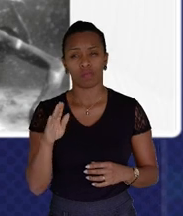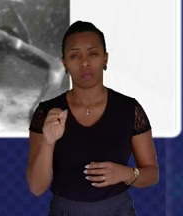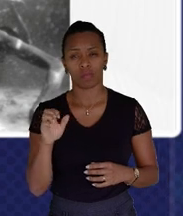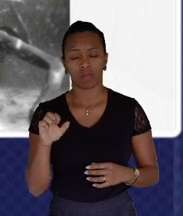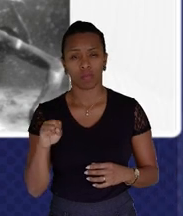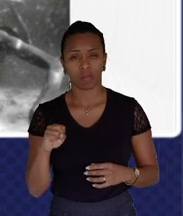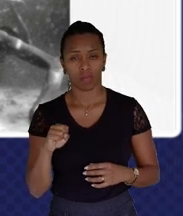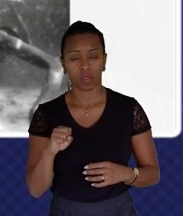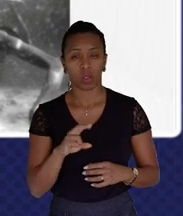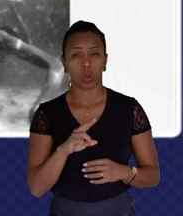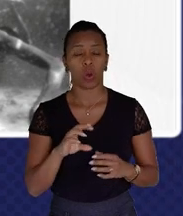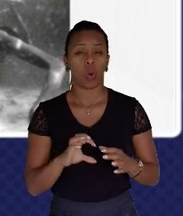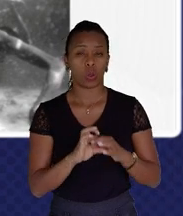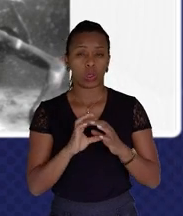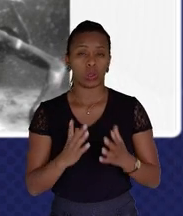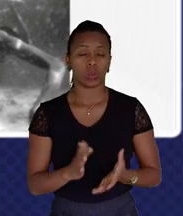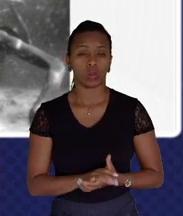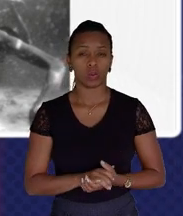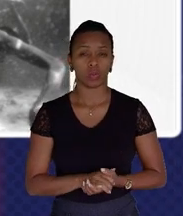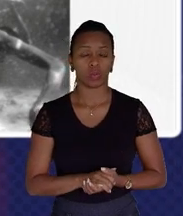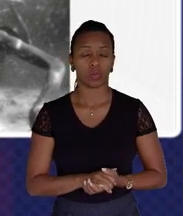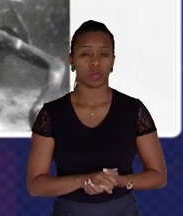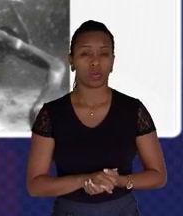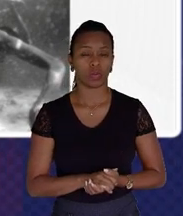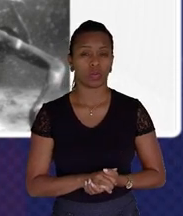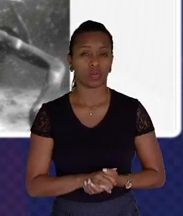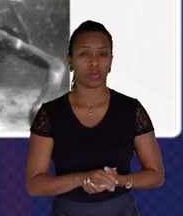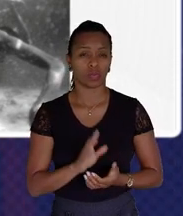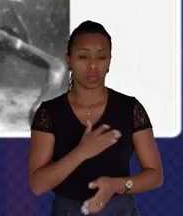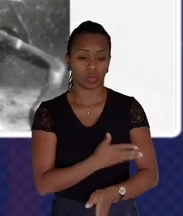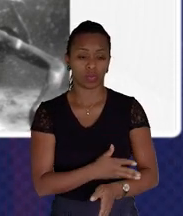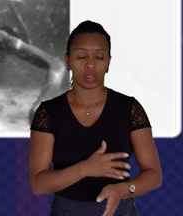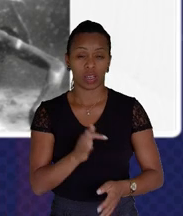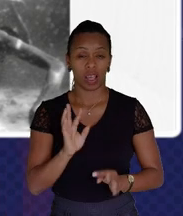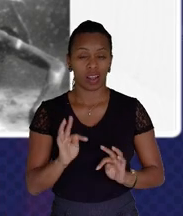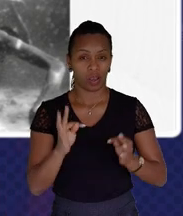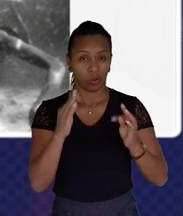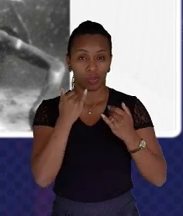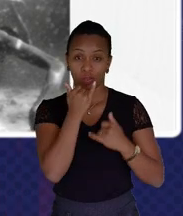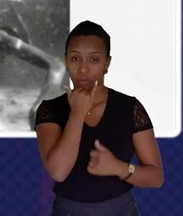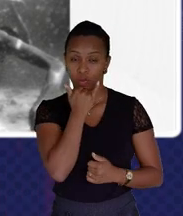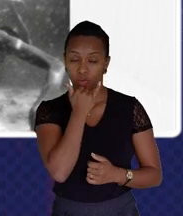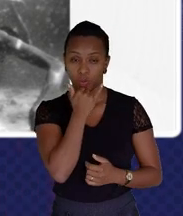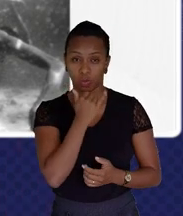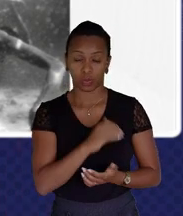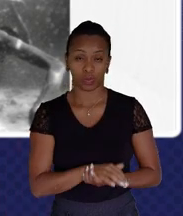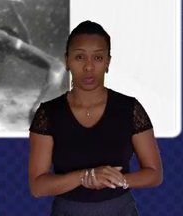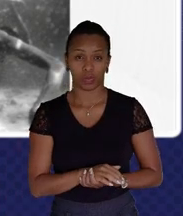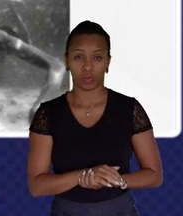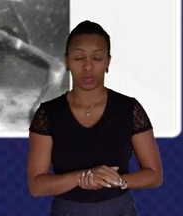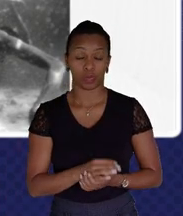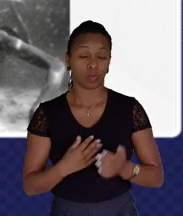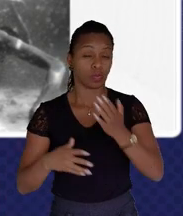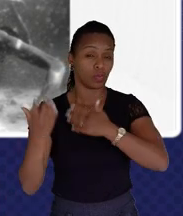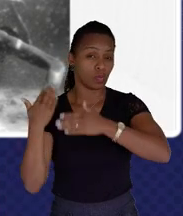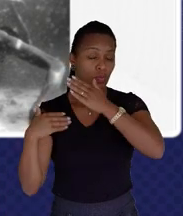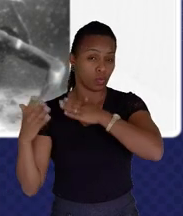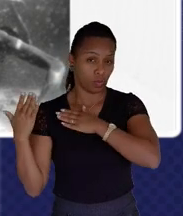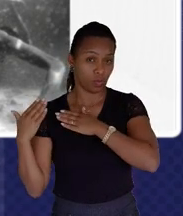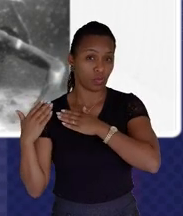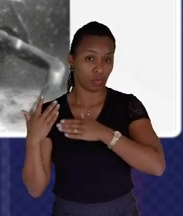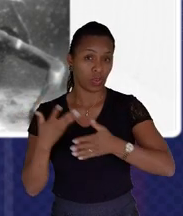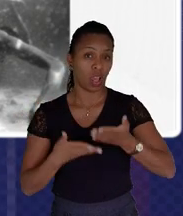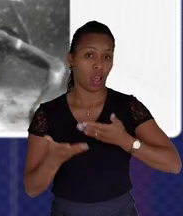Sorry, estou ficando acostumbrado com tecnologia. Ok, então, a história de nosso passado relacionada com a jornada de nosso inovação